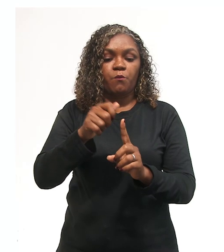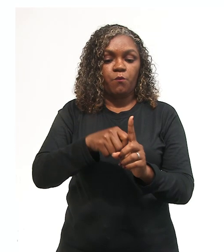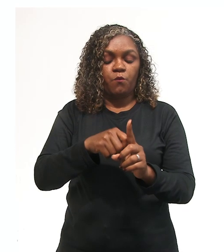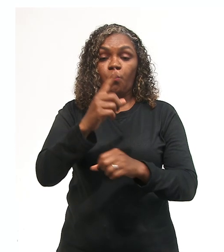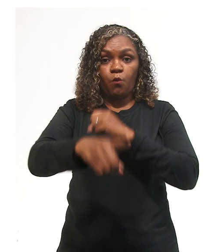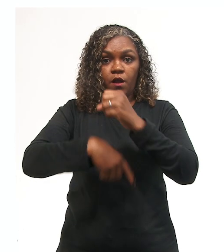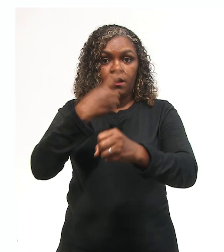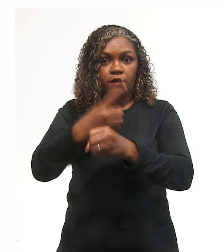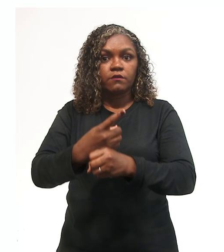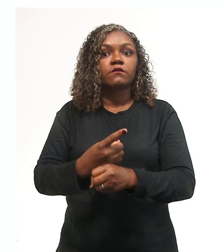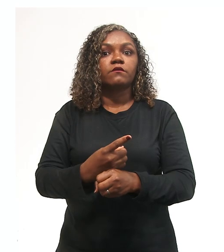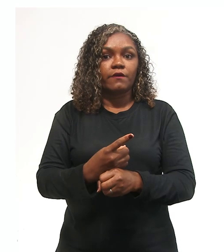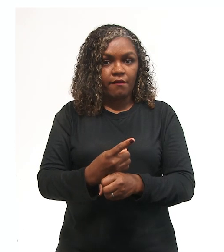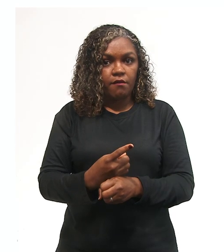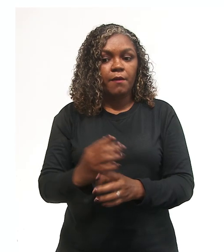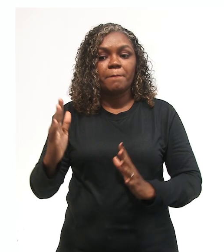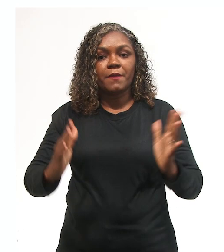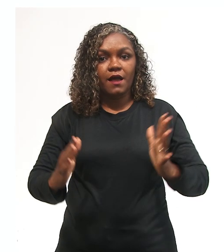Então,